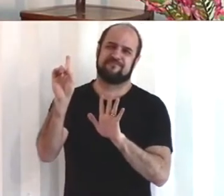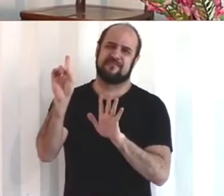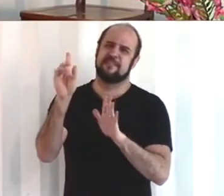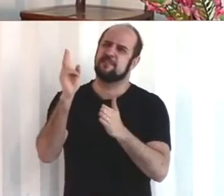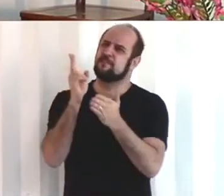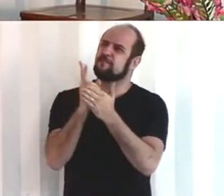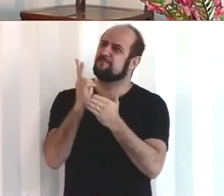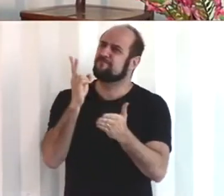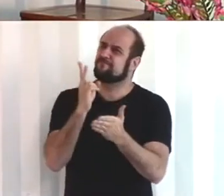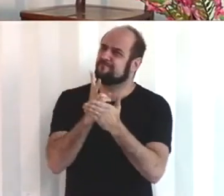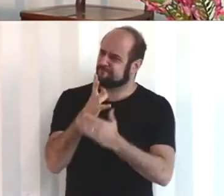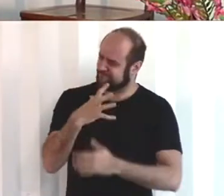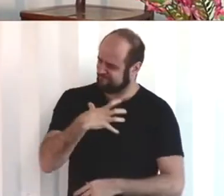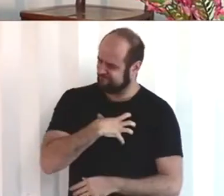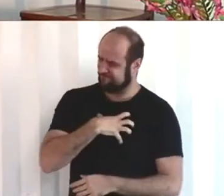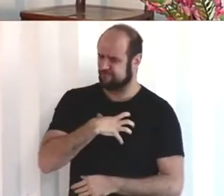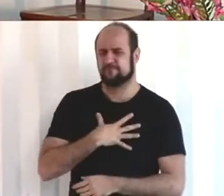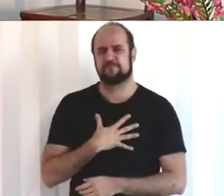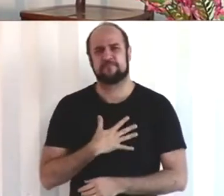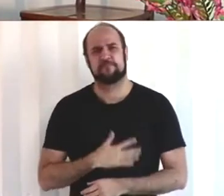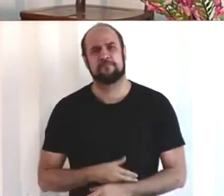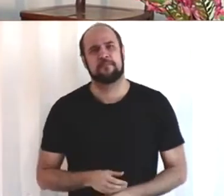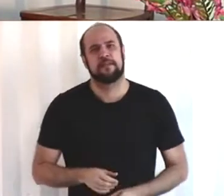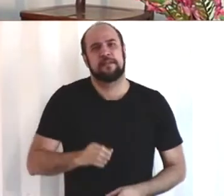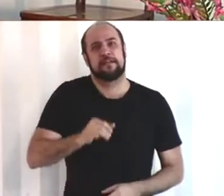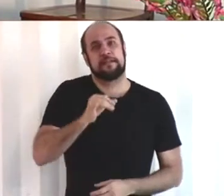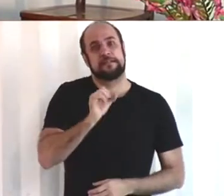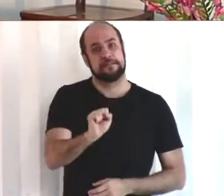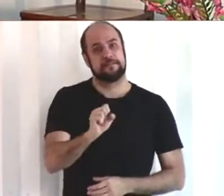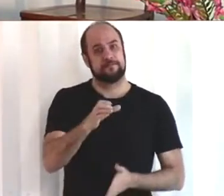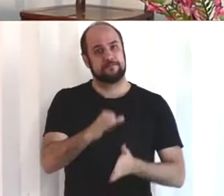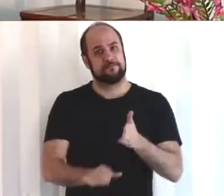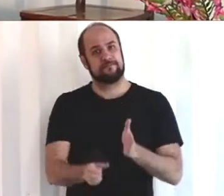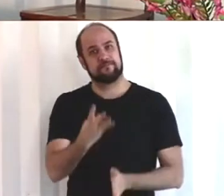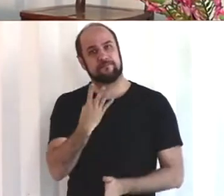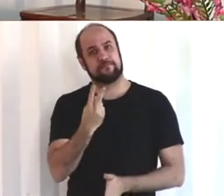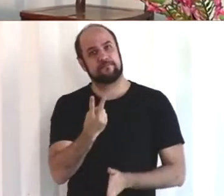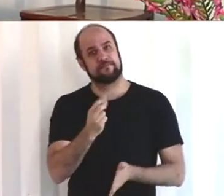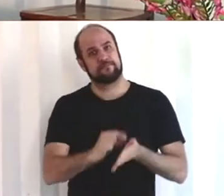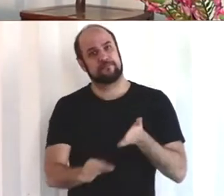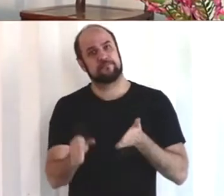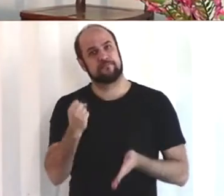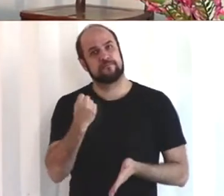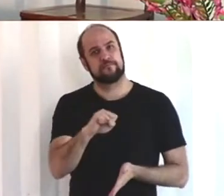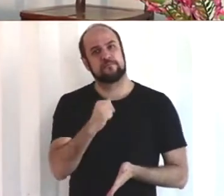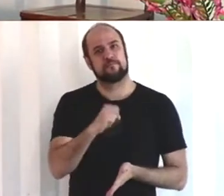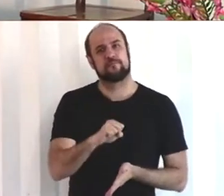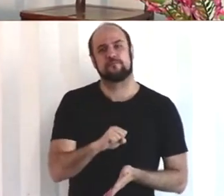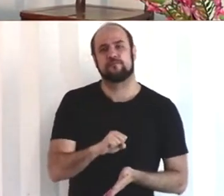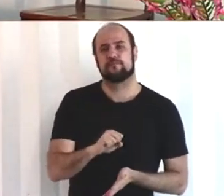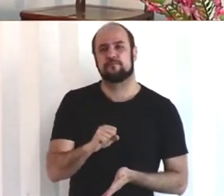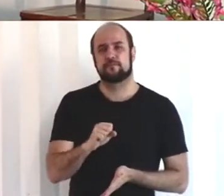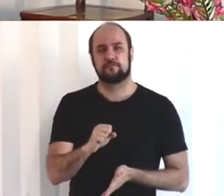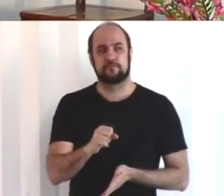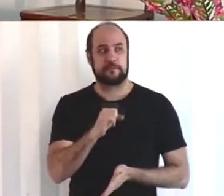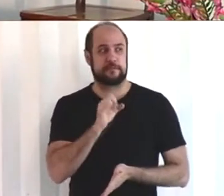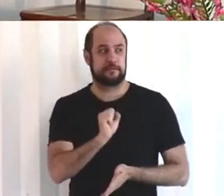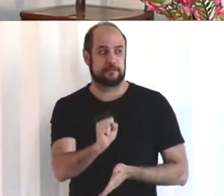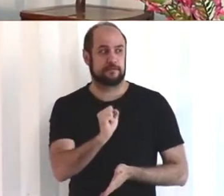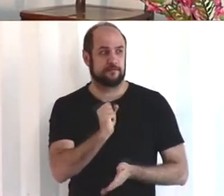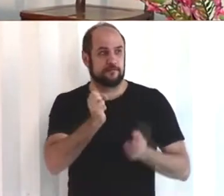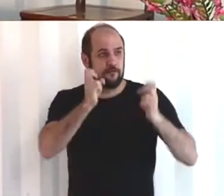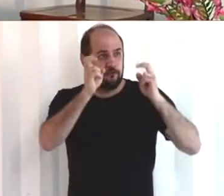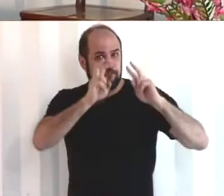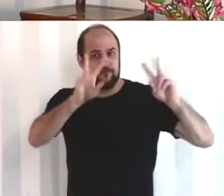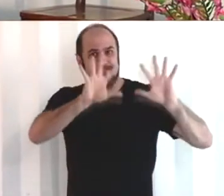para sempre. Lá em Isaías capítulo 42, verso 8, o profeta Isaías, naquela visão que